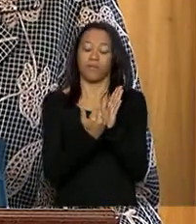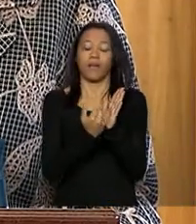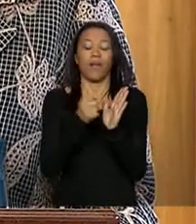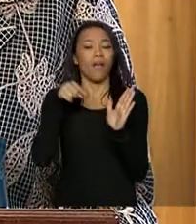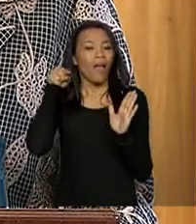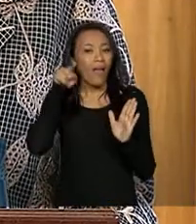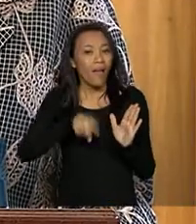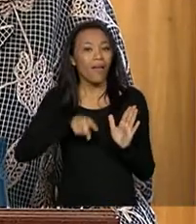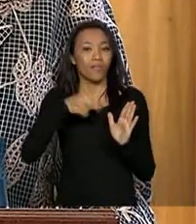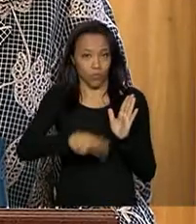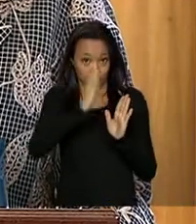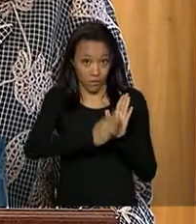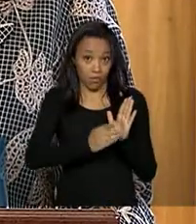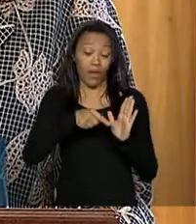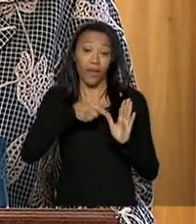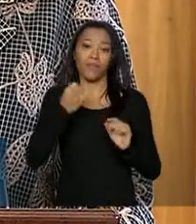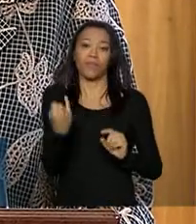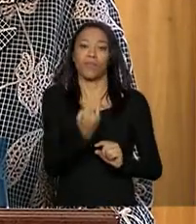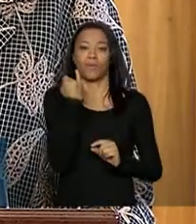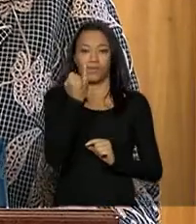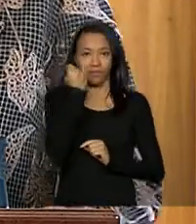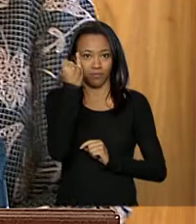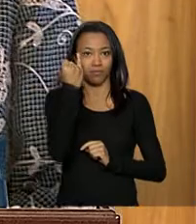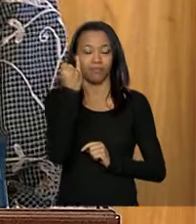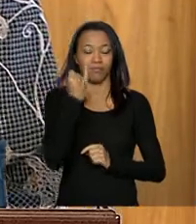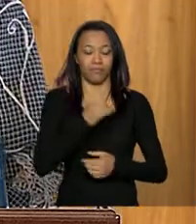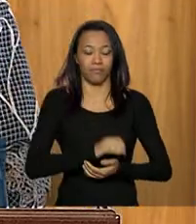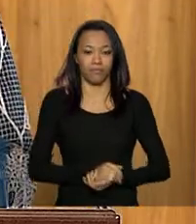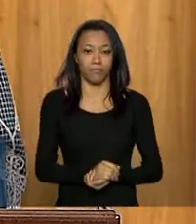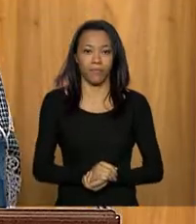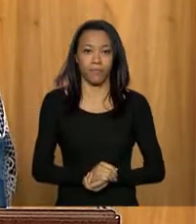muito importante para o Brasil.